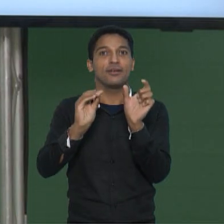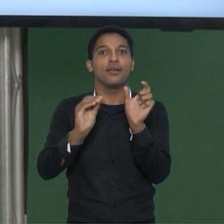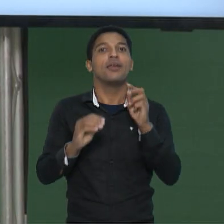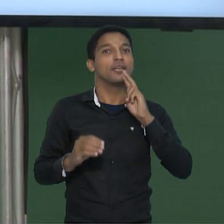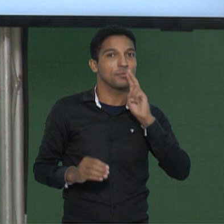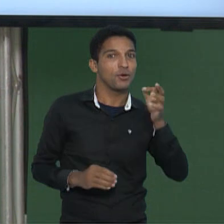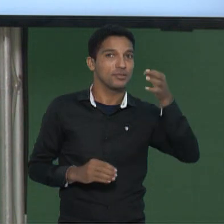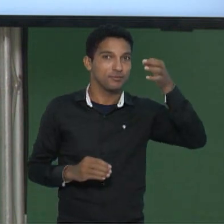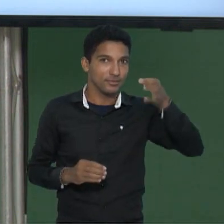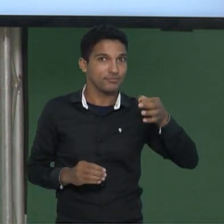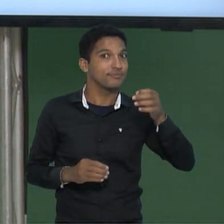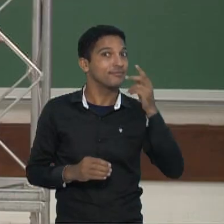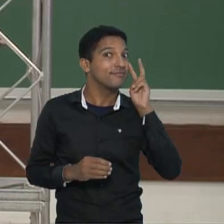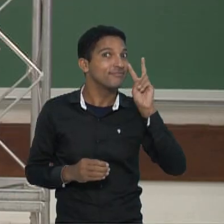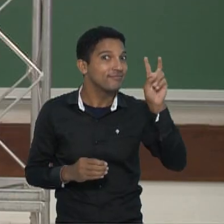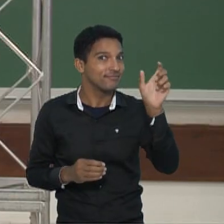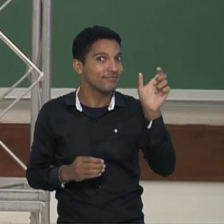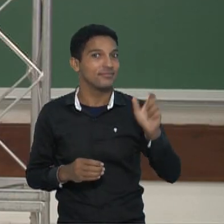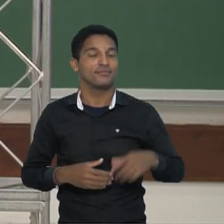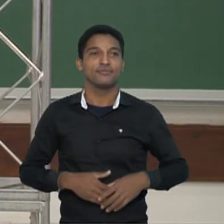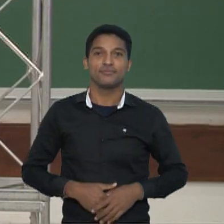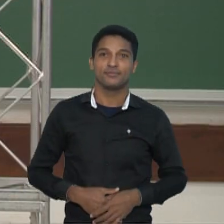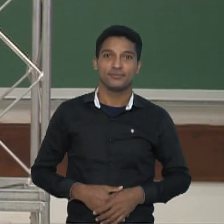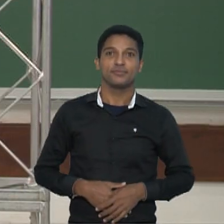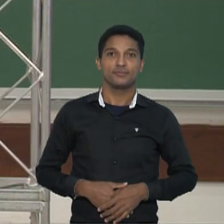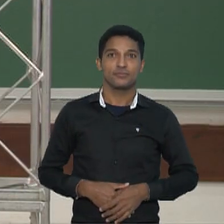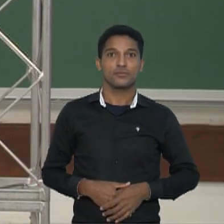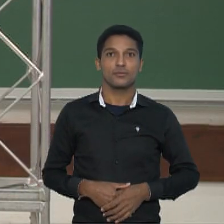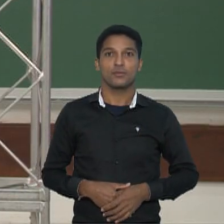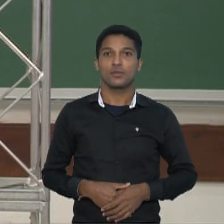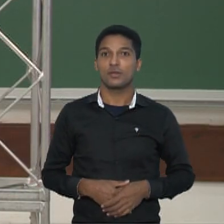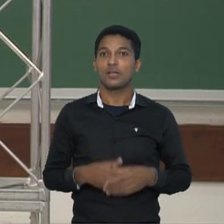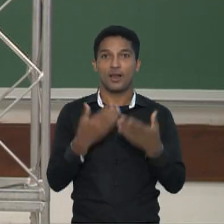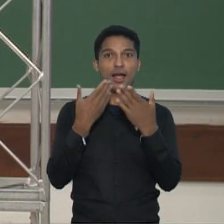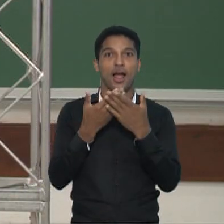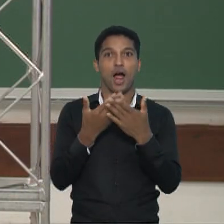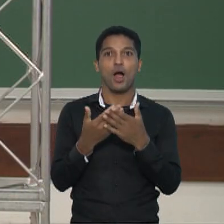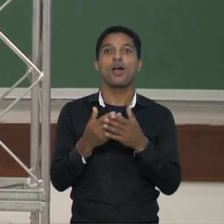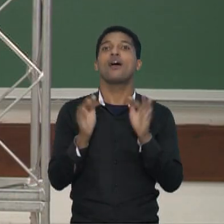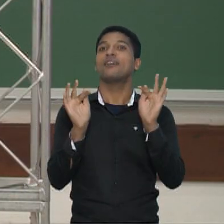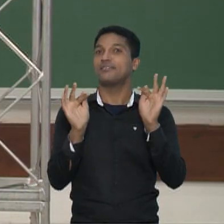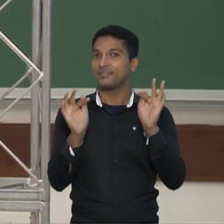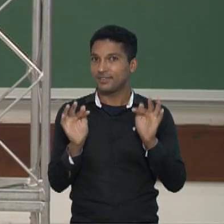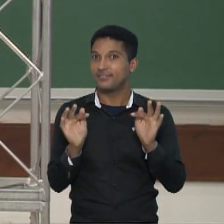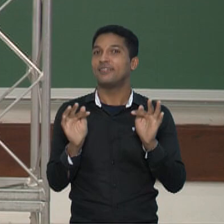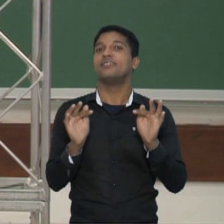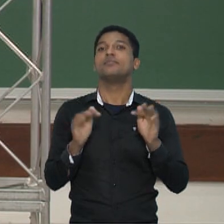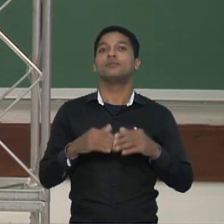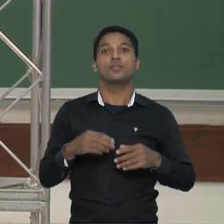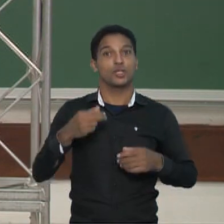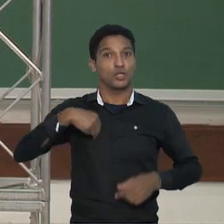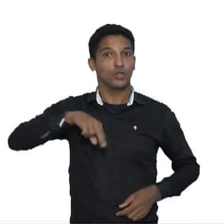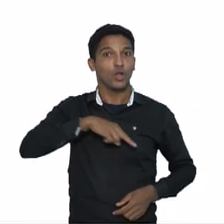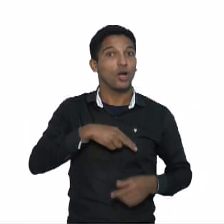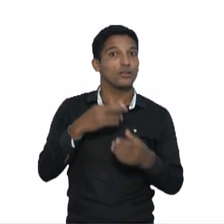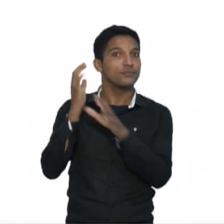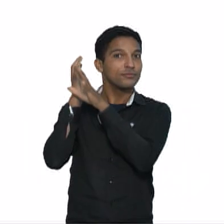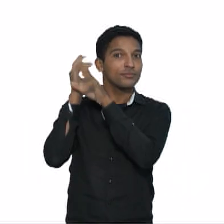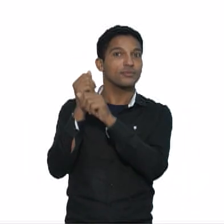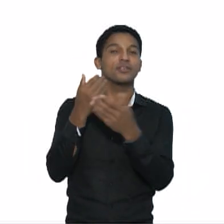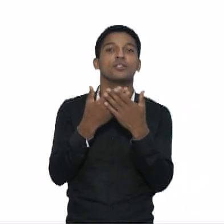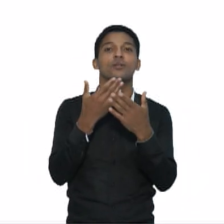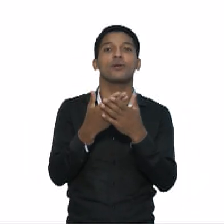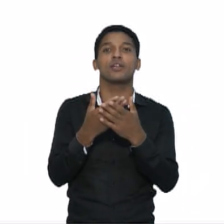correta, children. Chegamos ao final de mais uma aula de hoje, que nós vimos o gênero